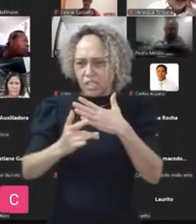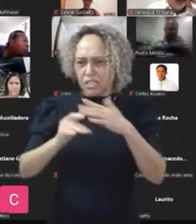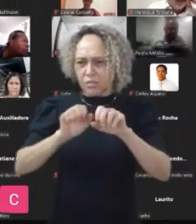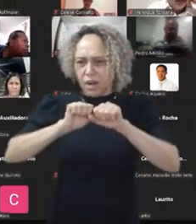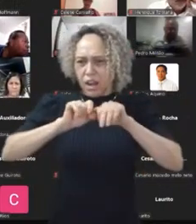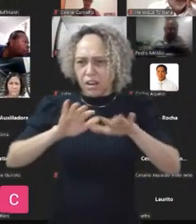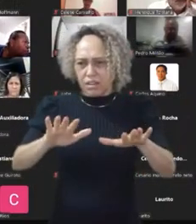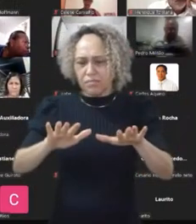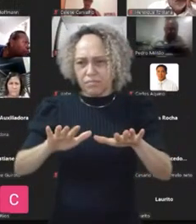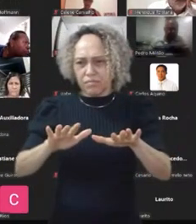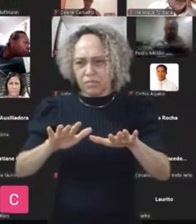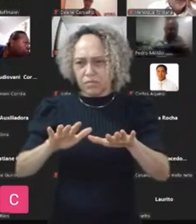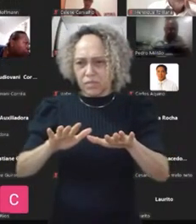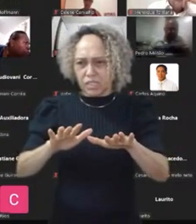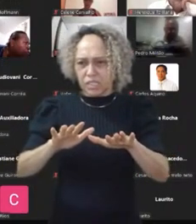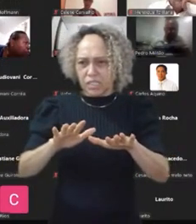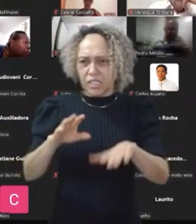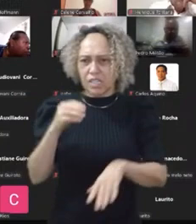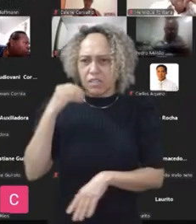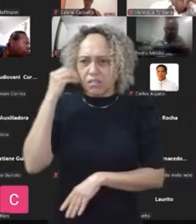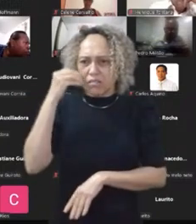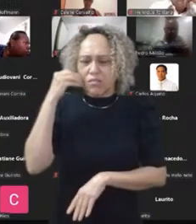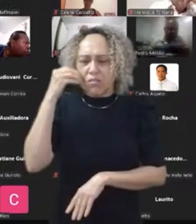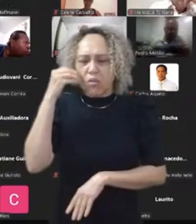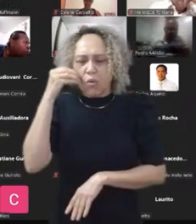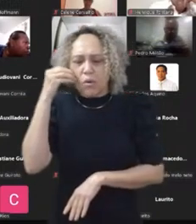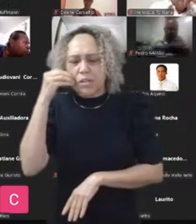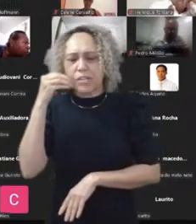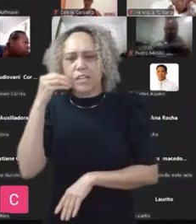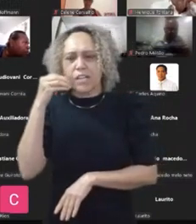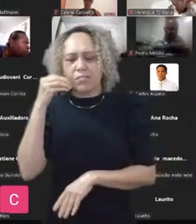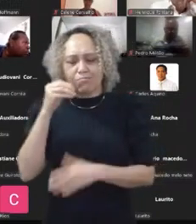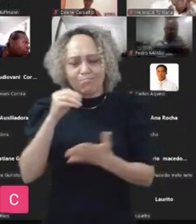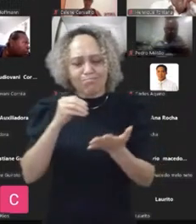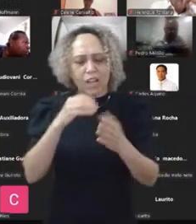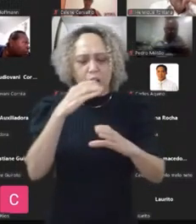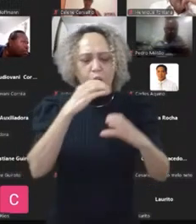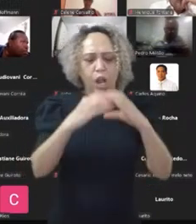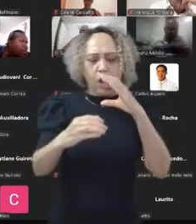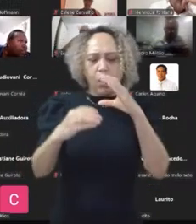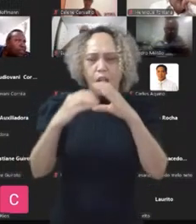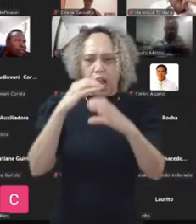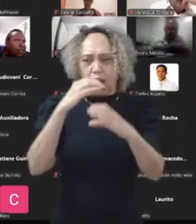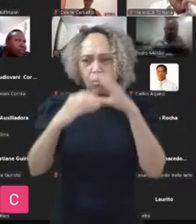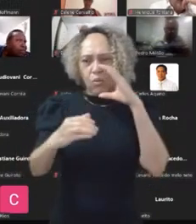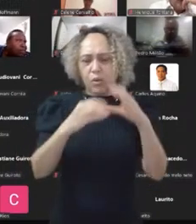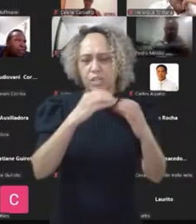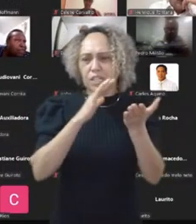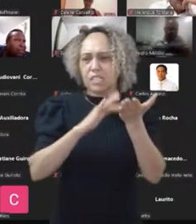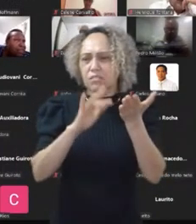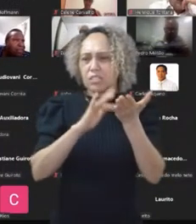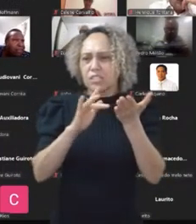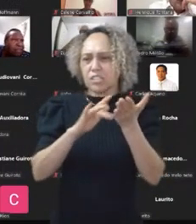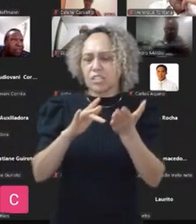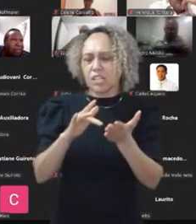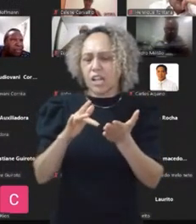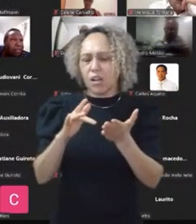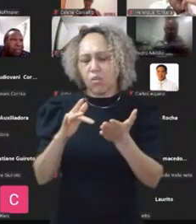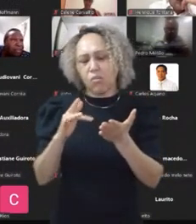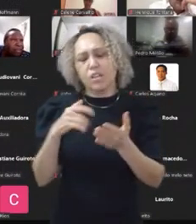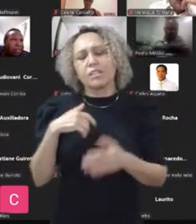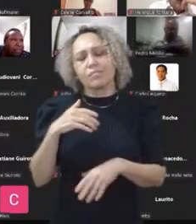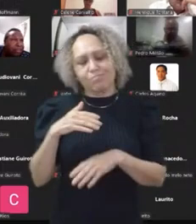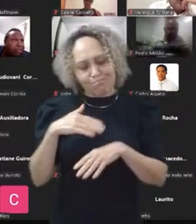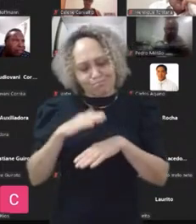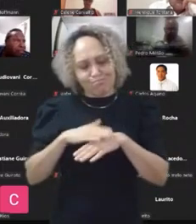testar justamente eh esse tipo de conteúdo esse tipo de formato a comunicação no mundo no mundo real vamos dizer assim né